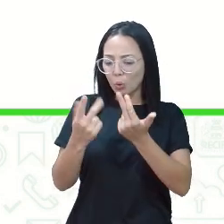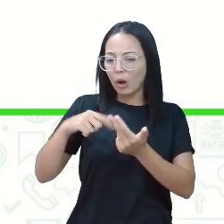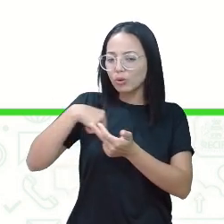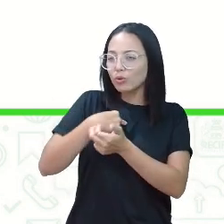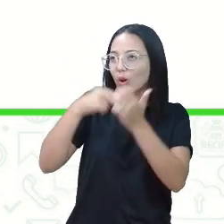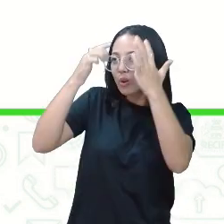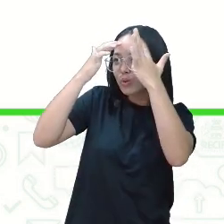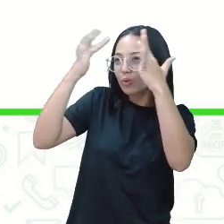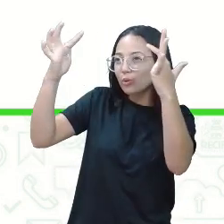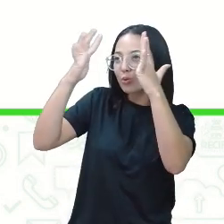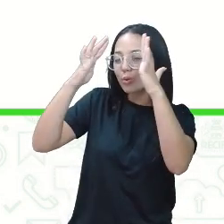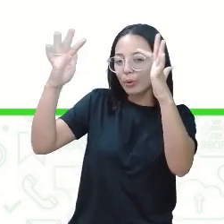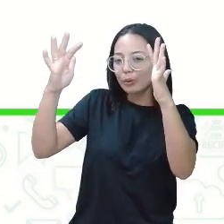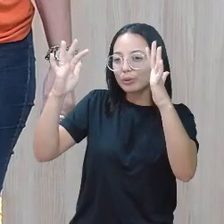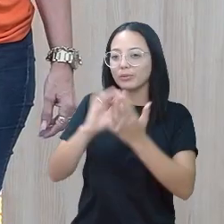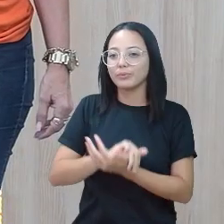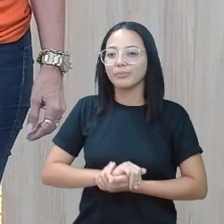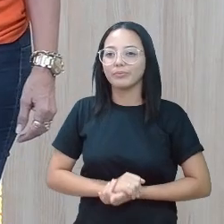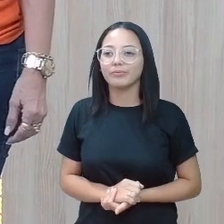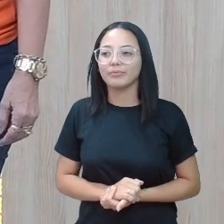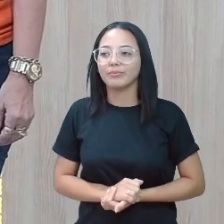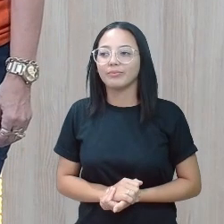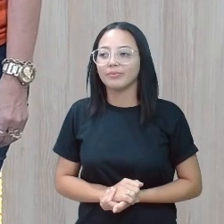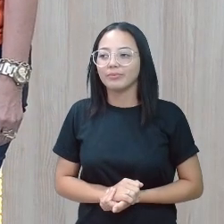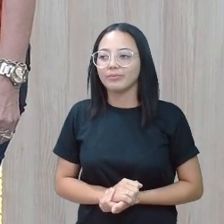sonhos, não é isso?